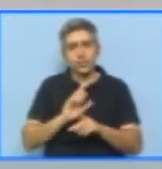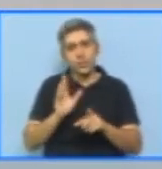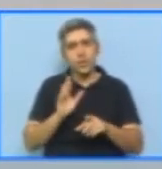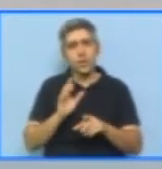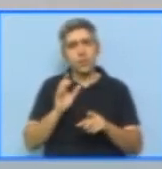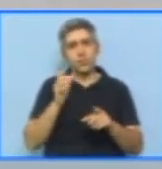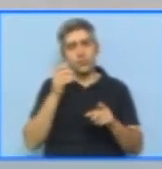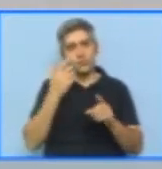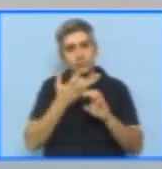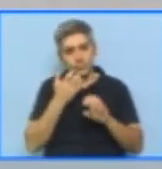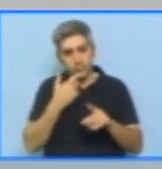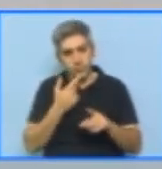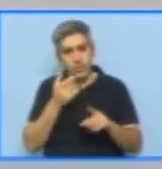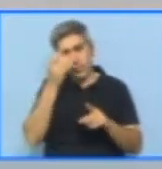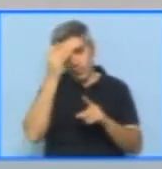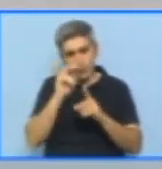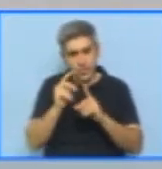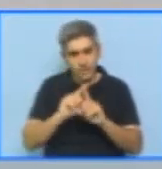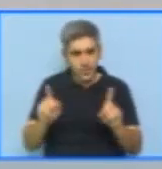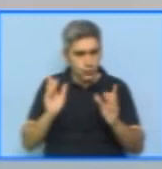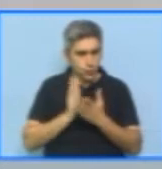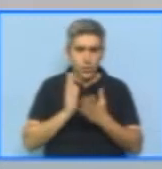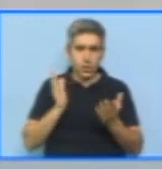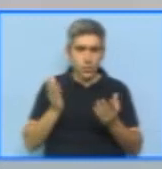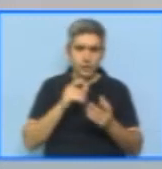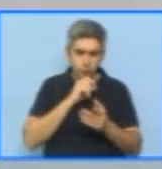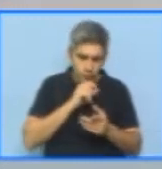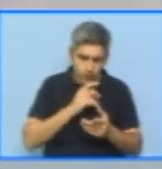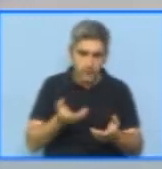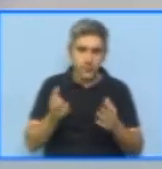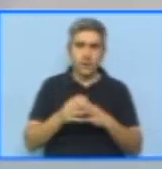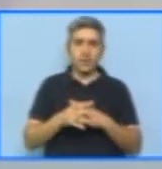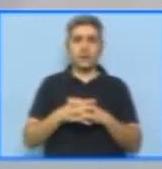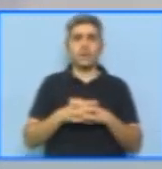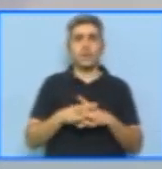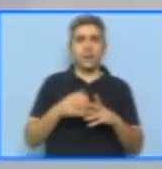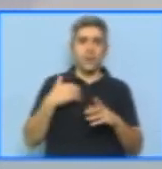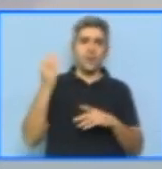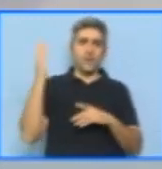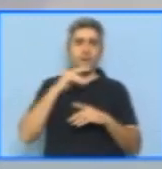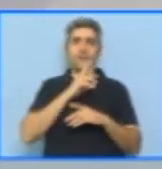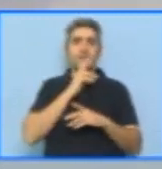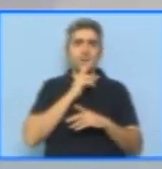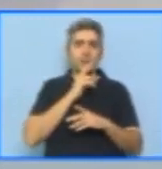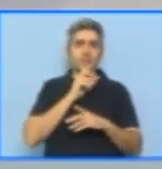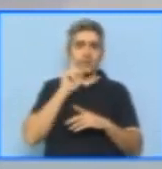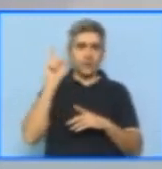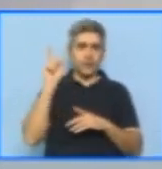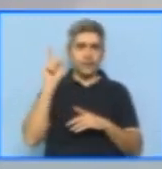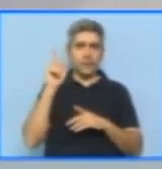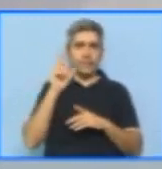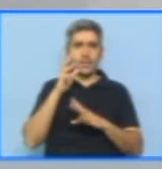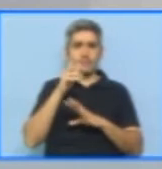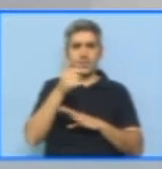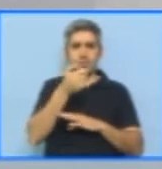apenas focá-los e se calhar com perspectivas diferentes, porque é possível. Eu venho de Fátima. Tivemos, sei lá,